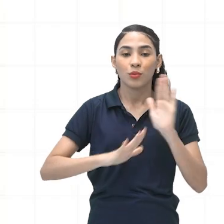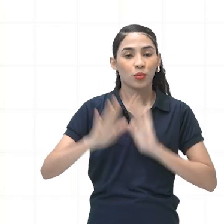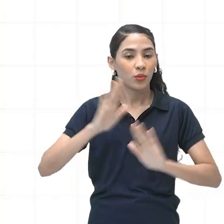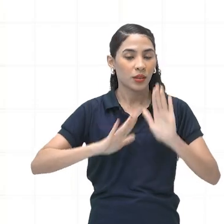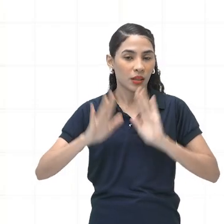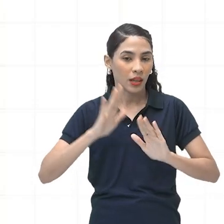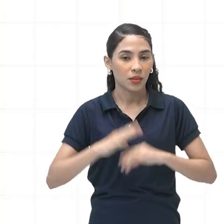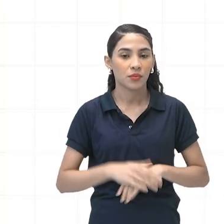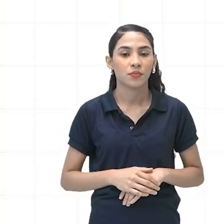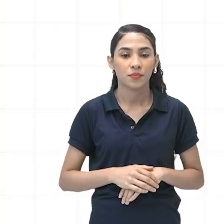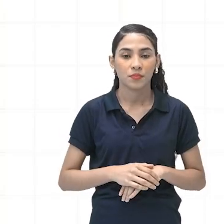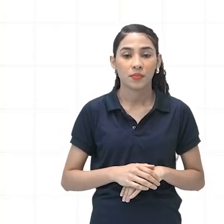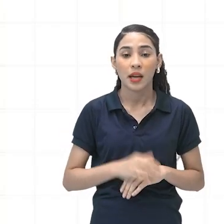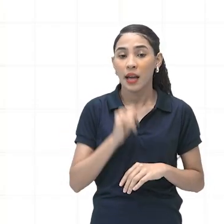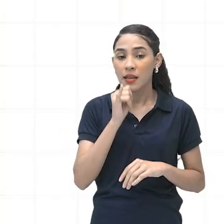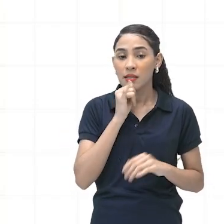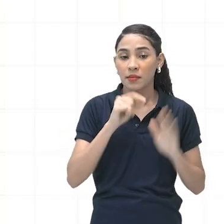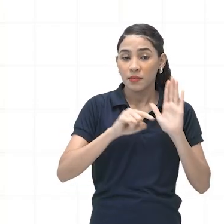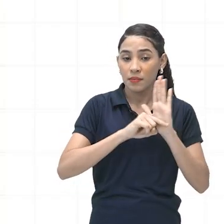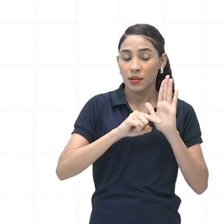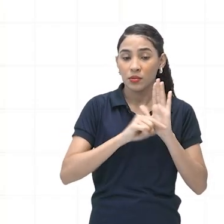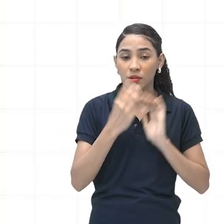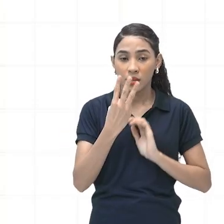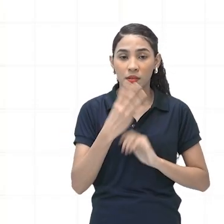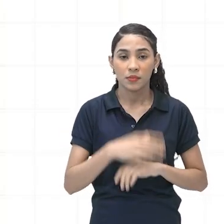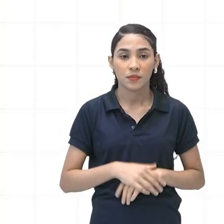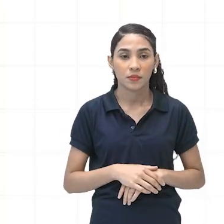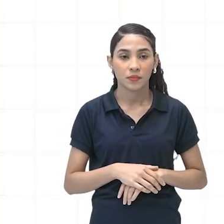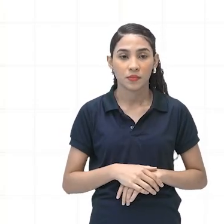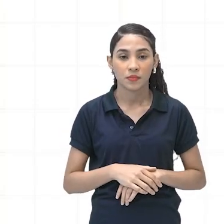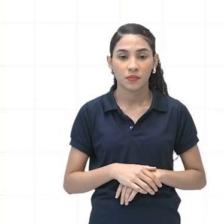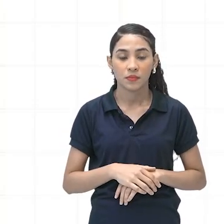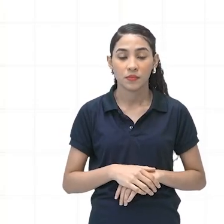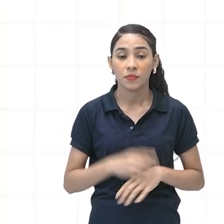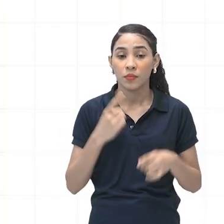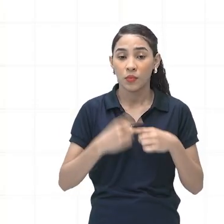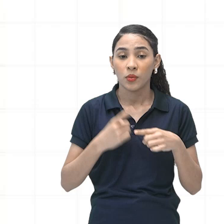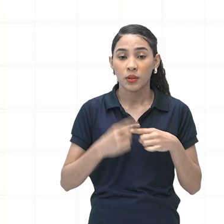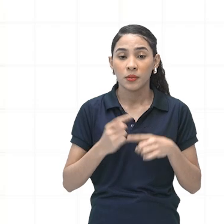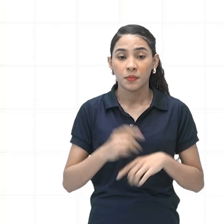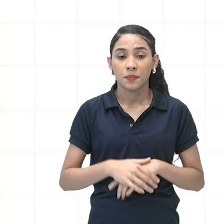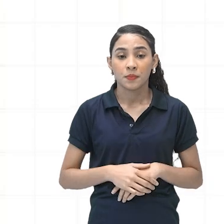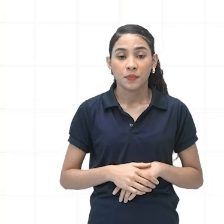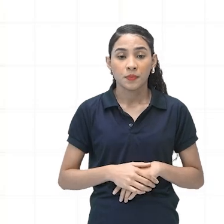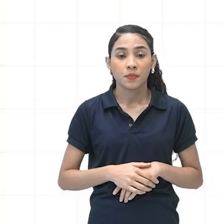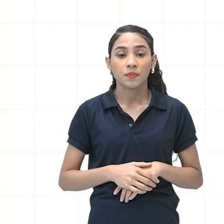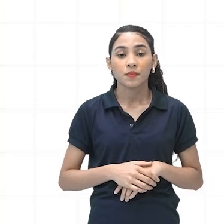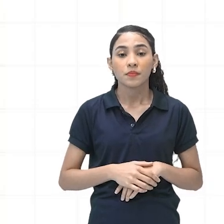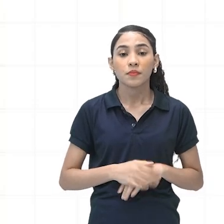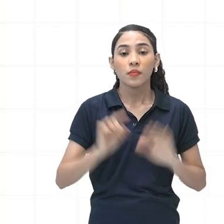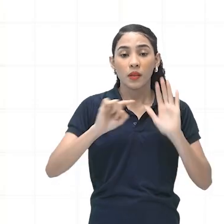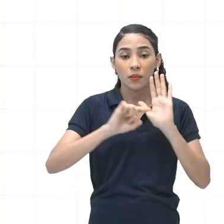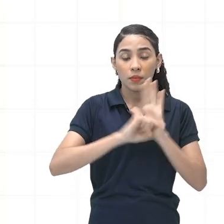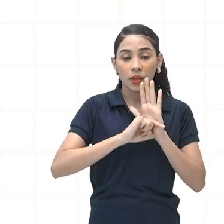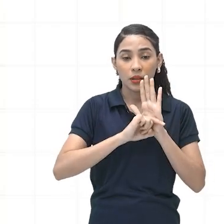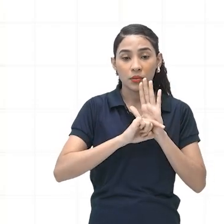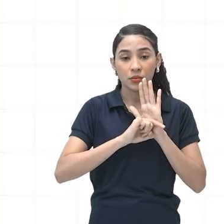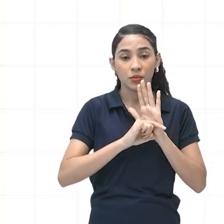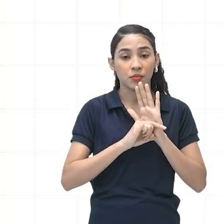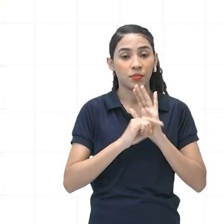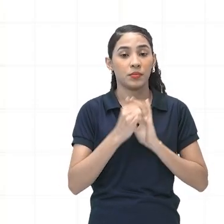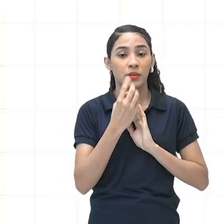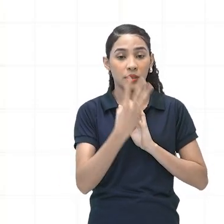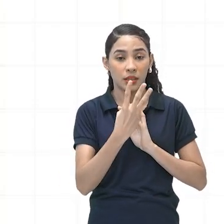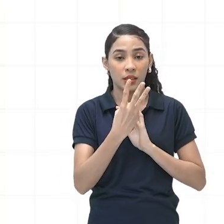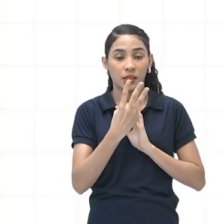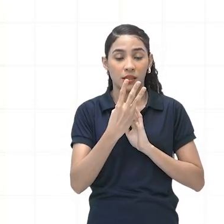cuidadinho aqui, eu vou usar o menos 3 como exemplo. Por quê, professor? Menos 3 ao cubo. O que